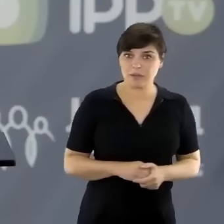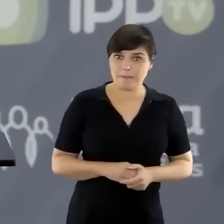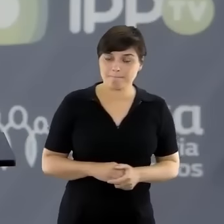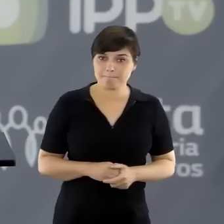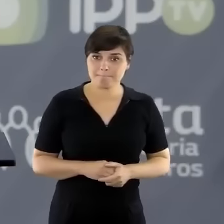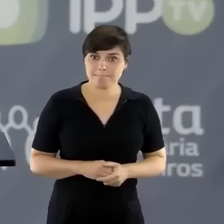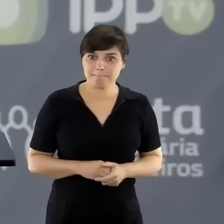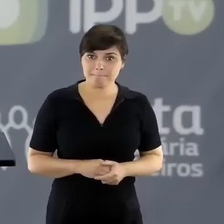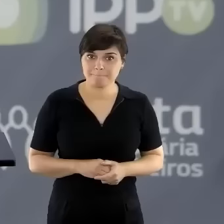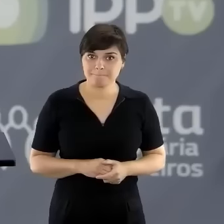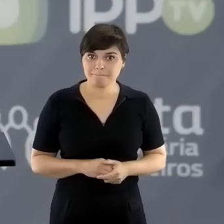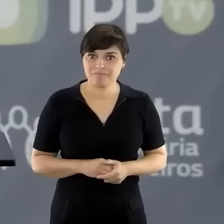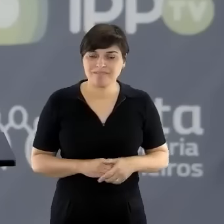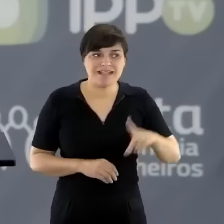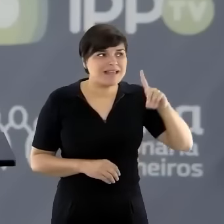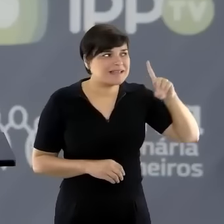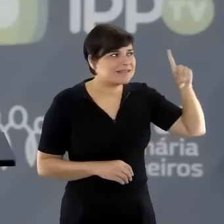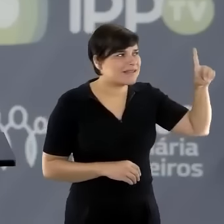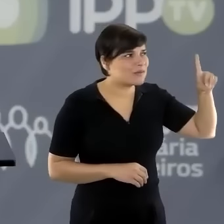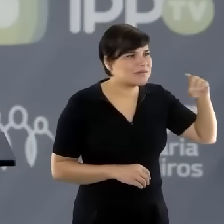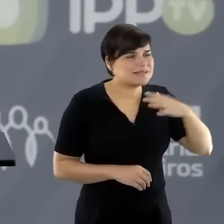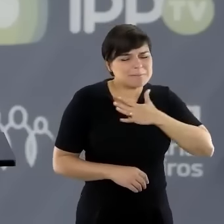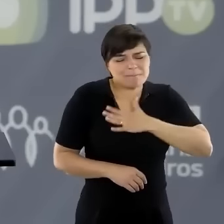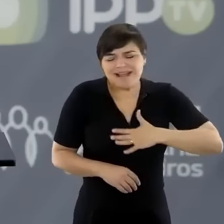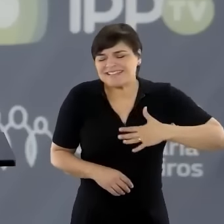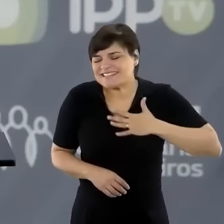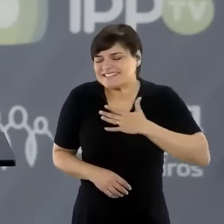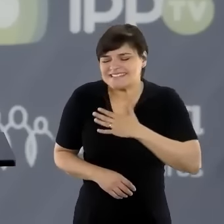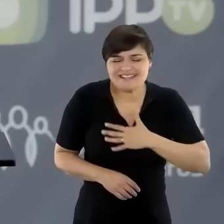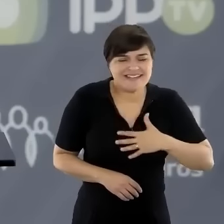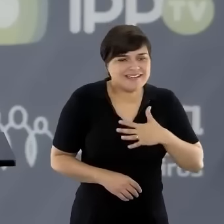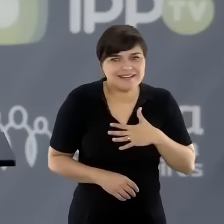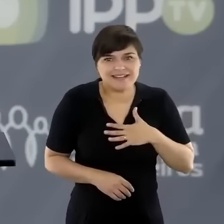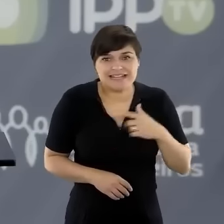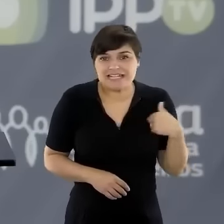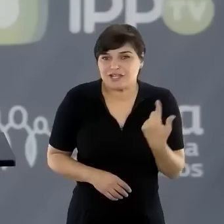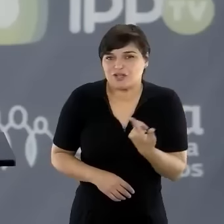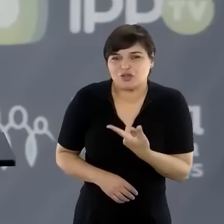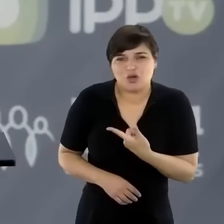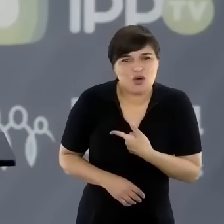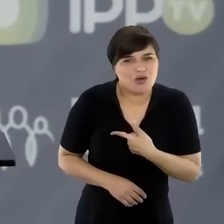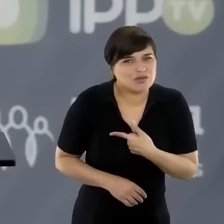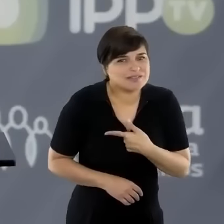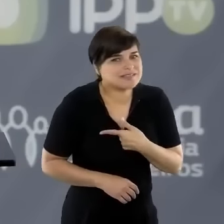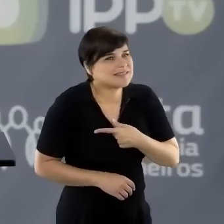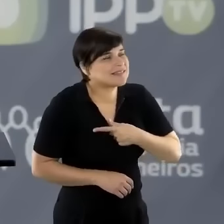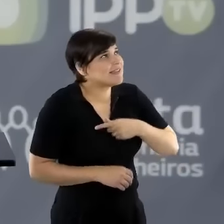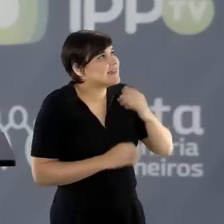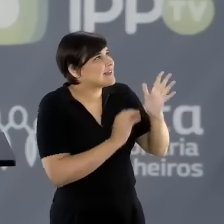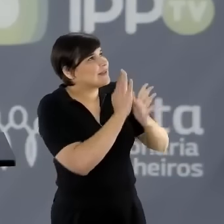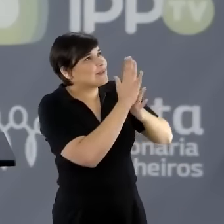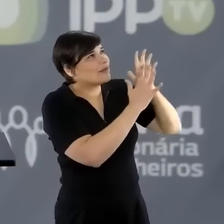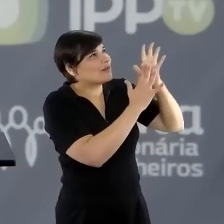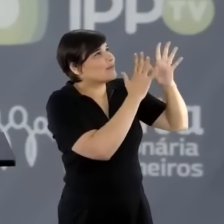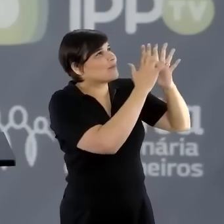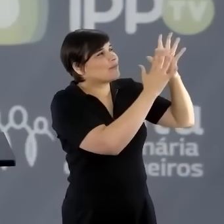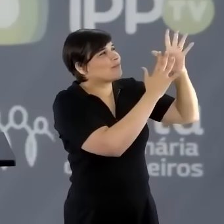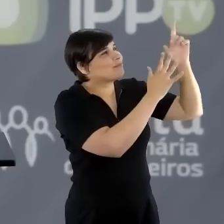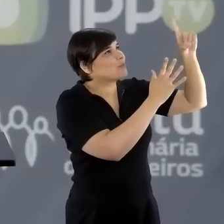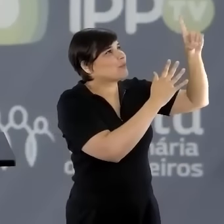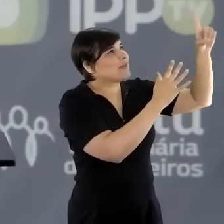e viva isso é o prazer de Deus a Bíblia diz mais que há júbilo diante dos anjos de Deus lá no